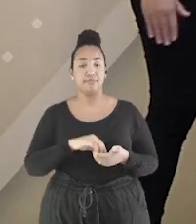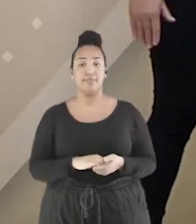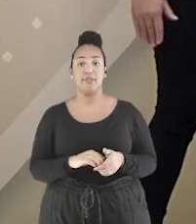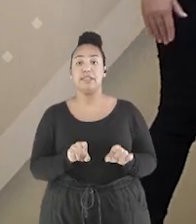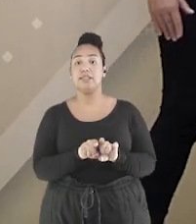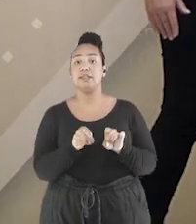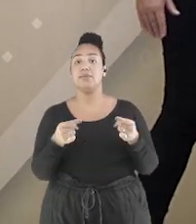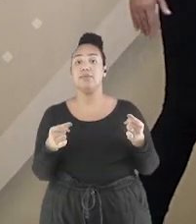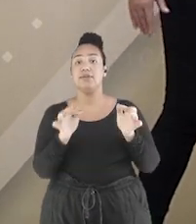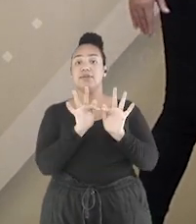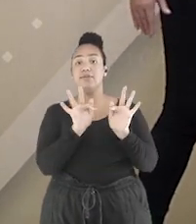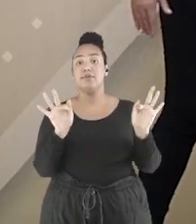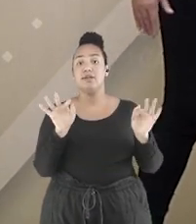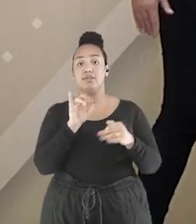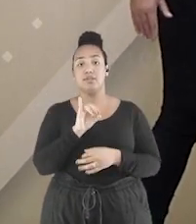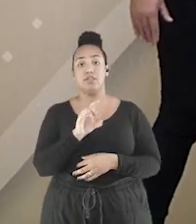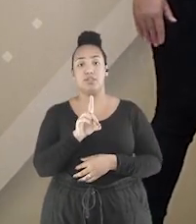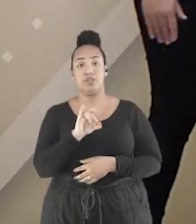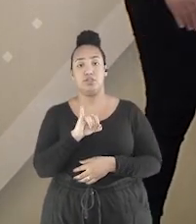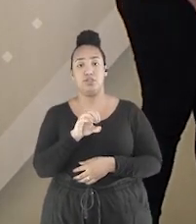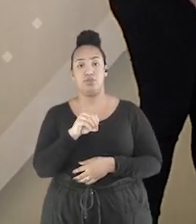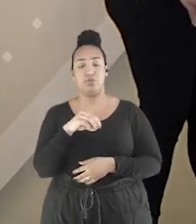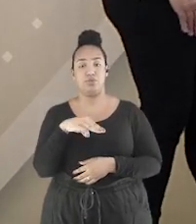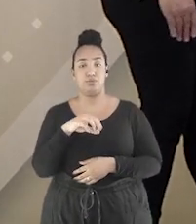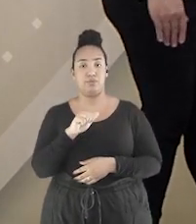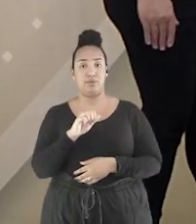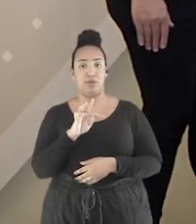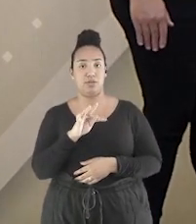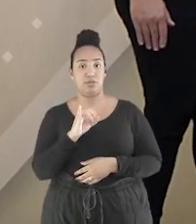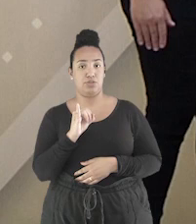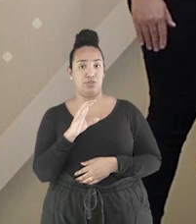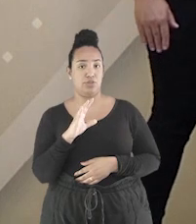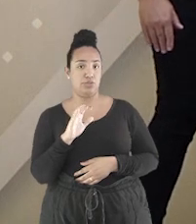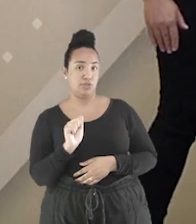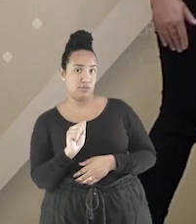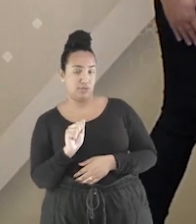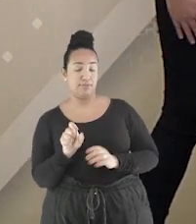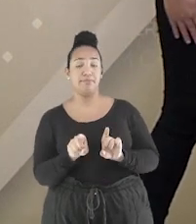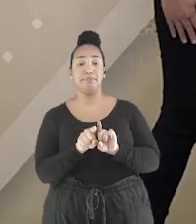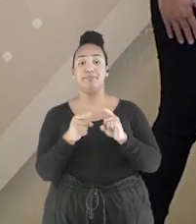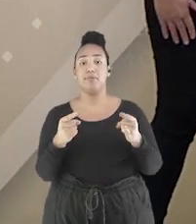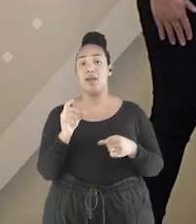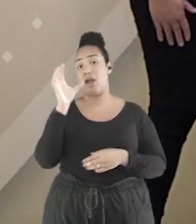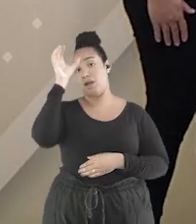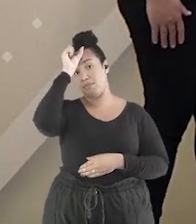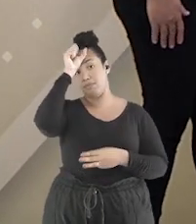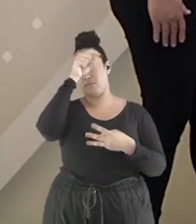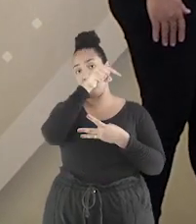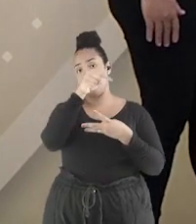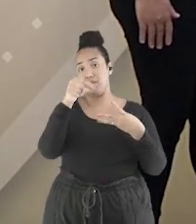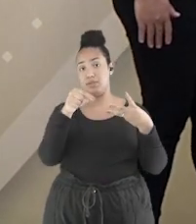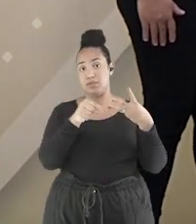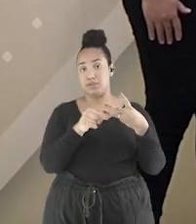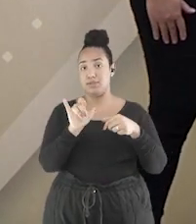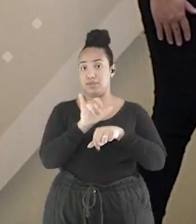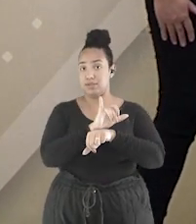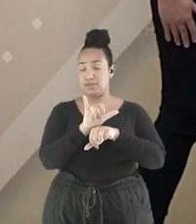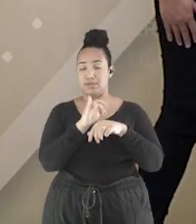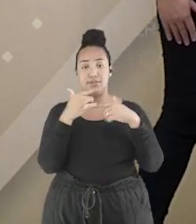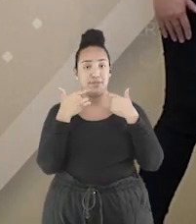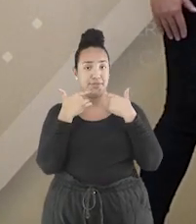o que são as expressões idiomáticas e aprendemos três figuras de linguagem: